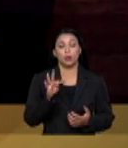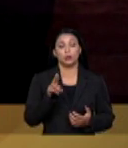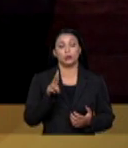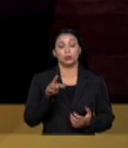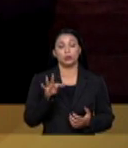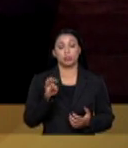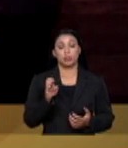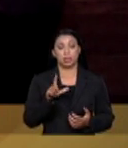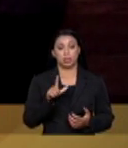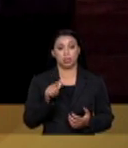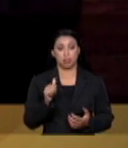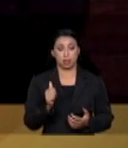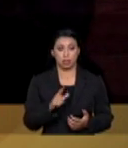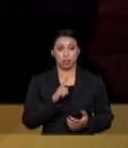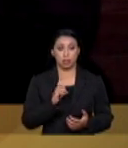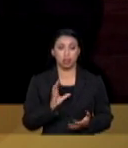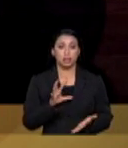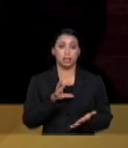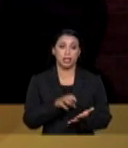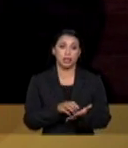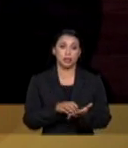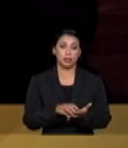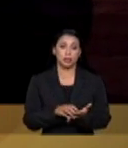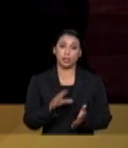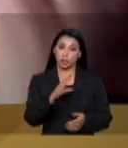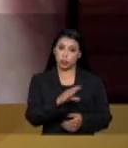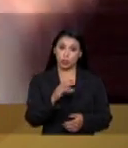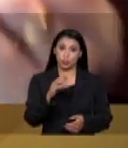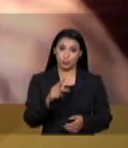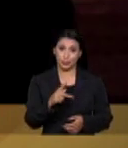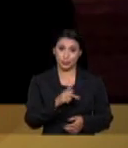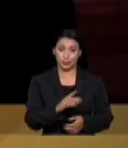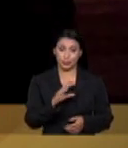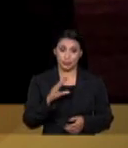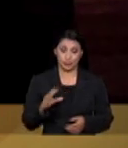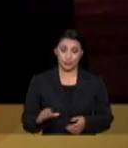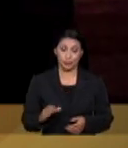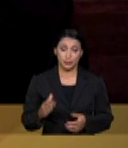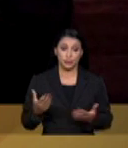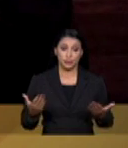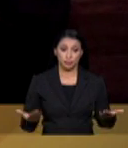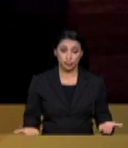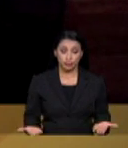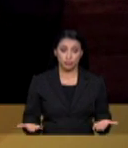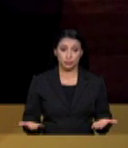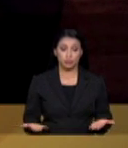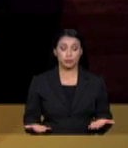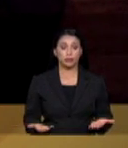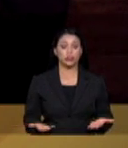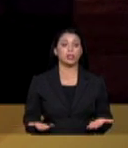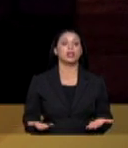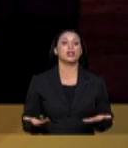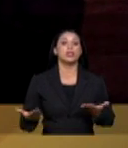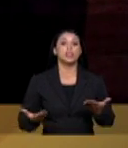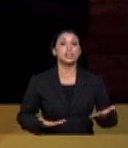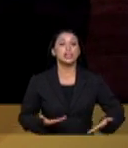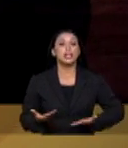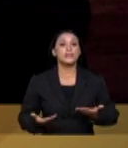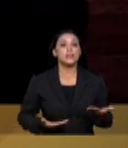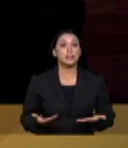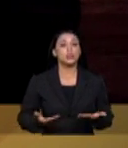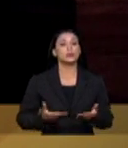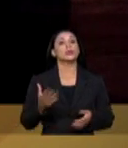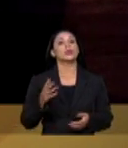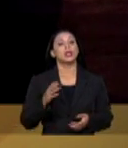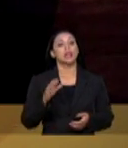do órgão indigenista da época do código daquele código o serviço de proteção ao índio